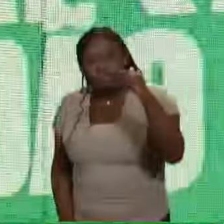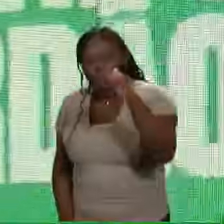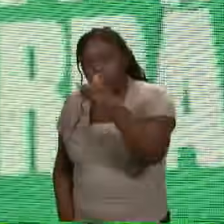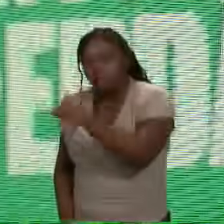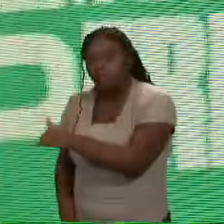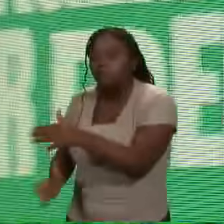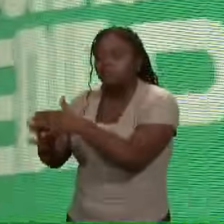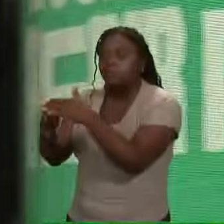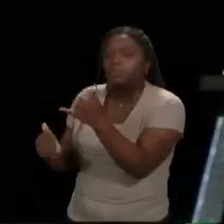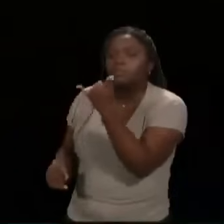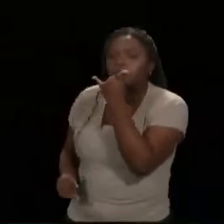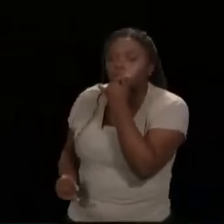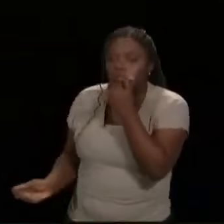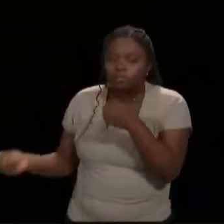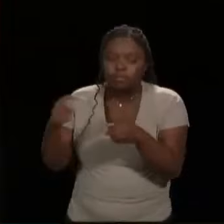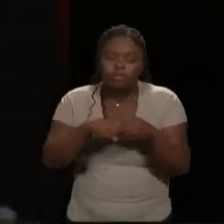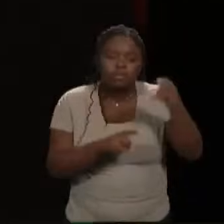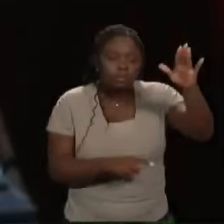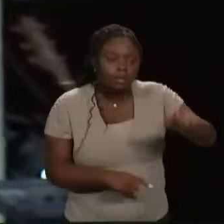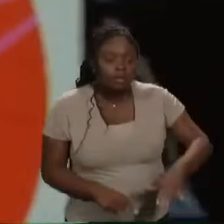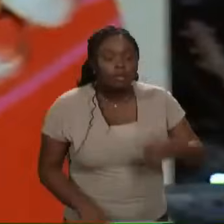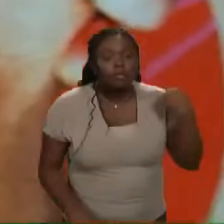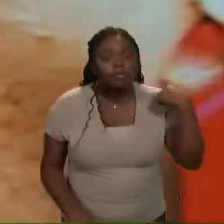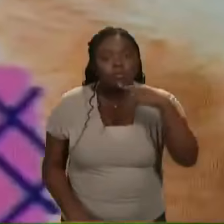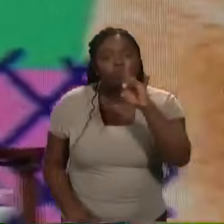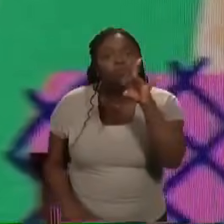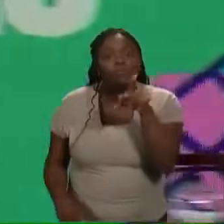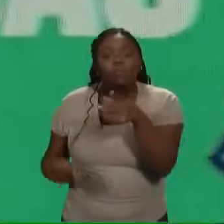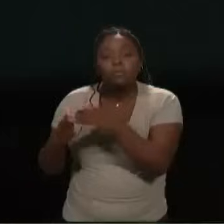de tarde. Fui no Rio só para pedir perdão. Gente,